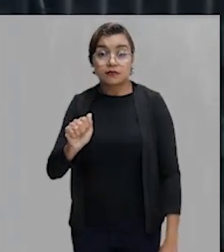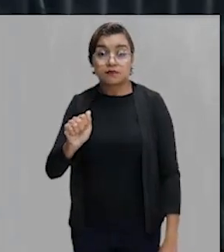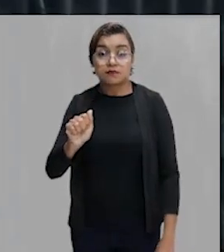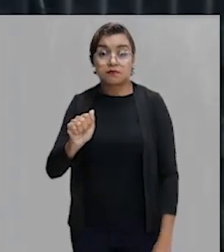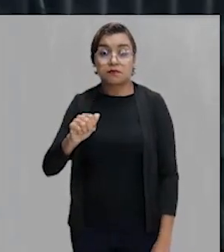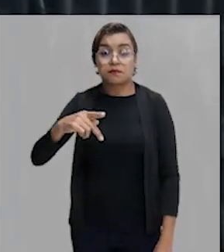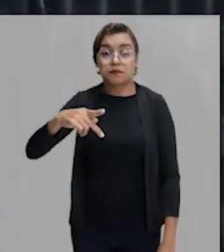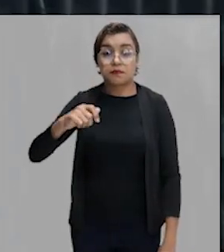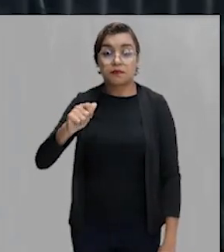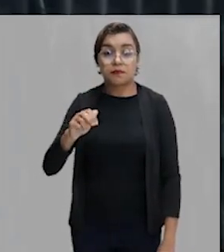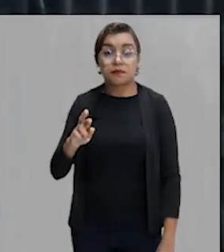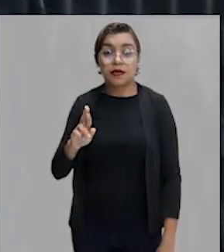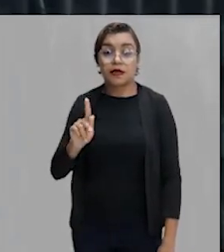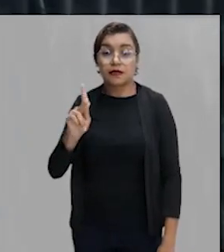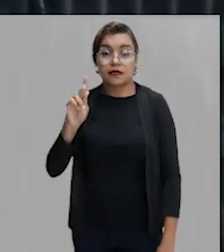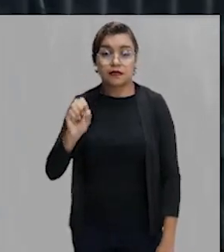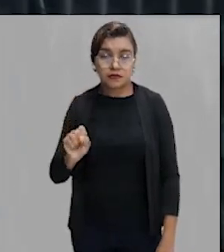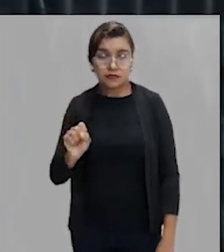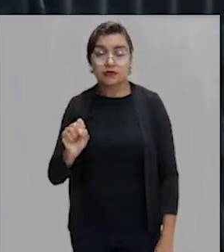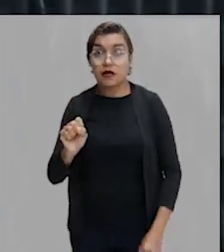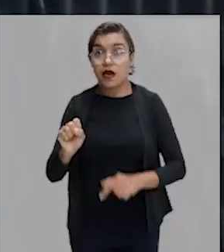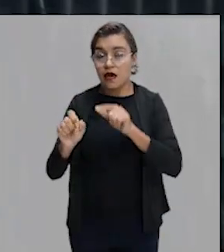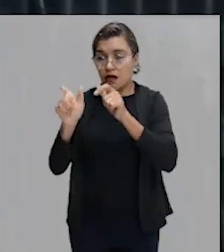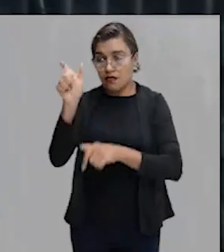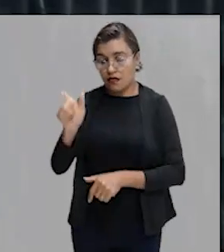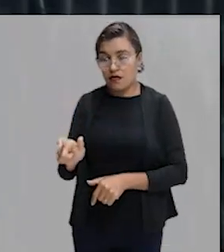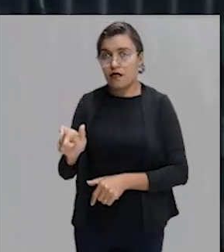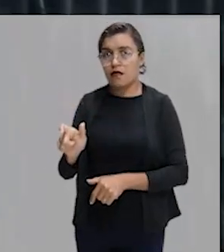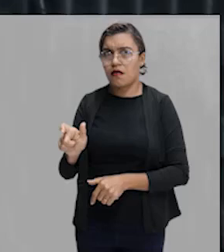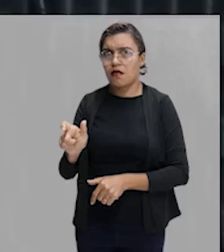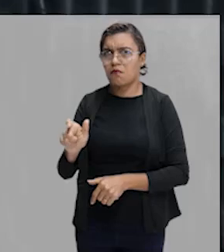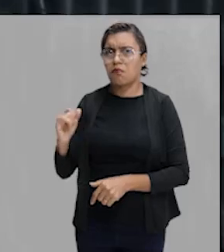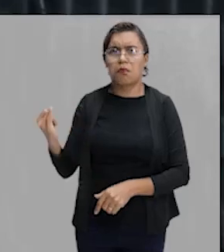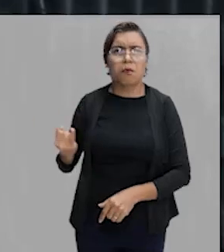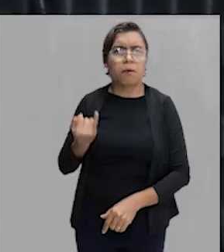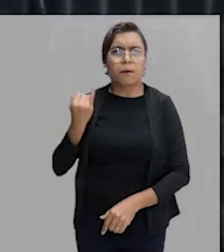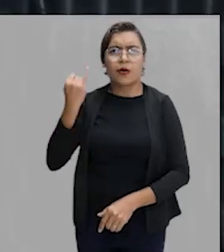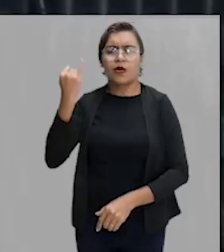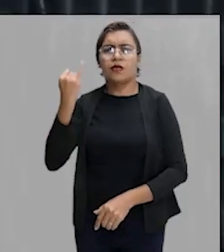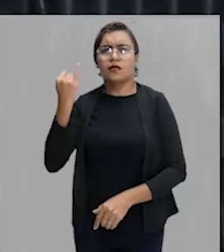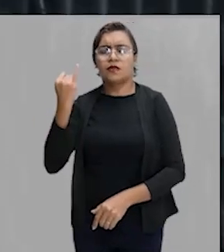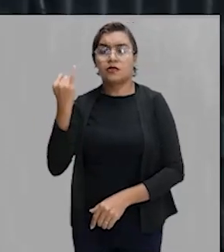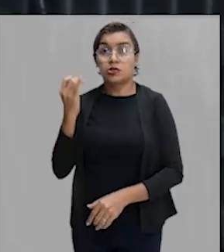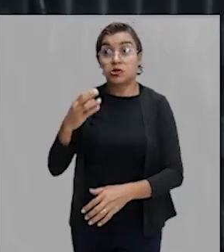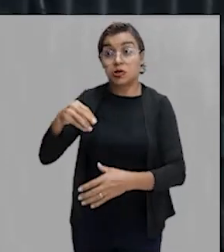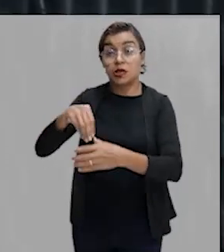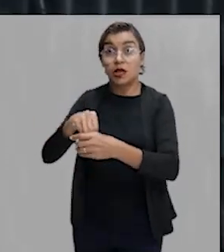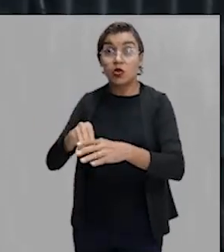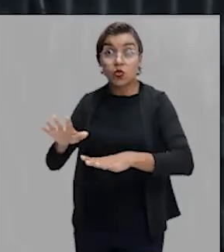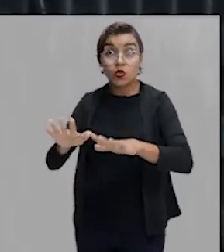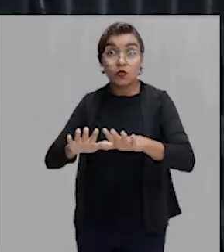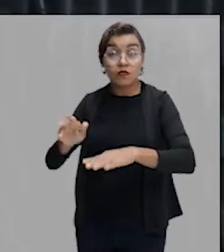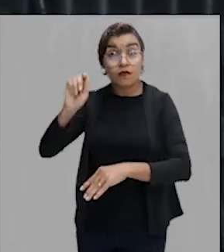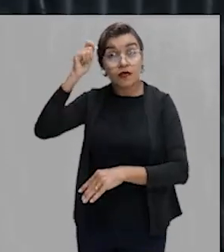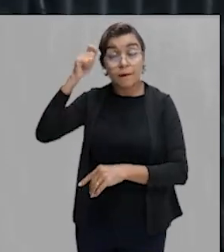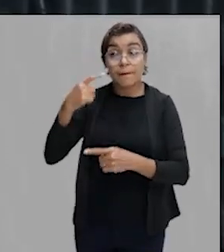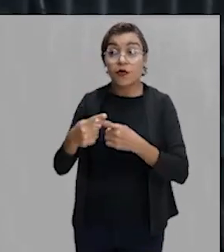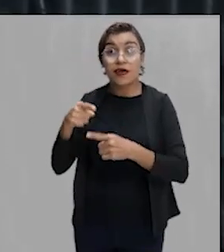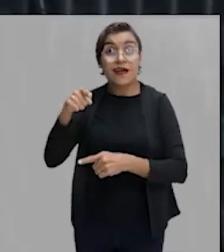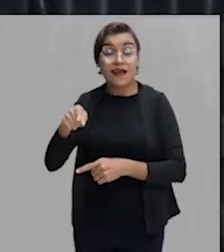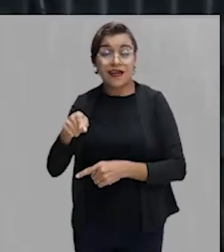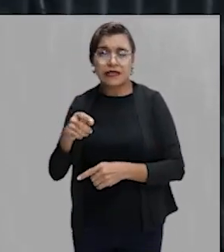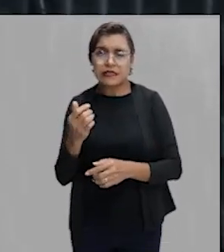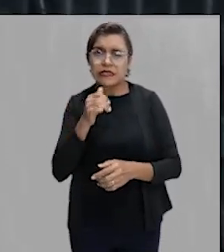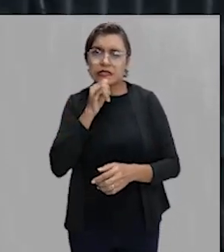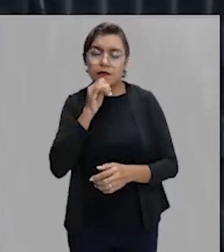vai falar sobre ela, tá bem aqui, Rosa Parks, né? Uma das figuras importantes do movimento negro, que ela se recusou a ceder o lugar dela no